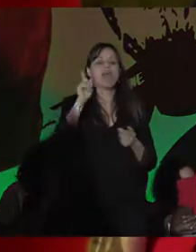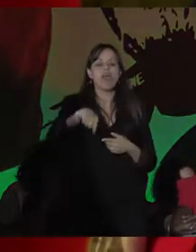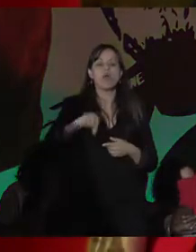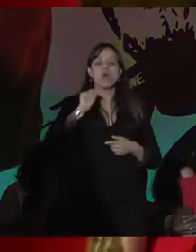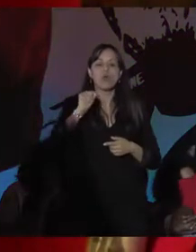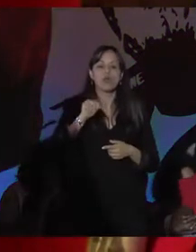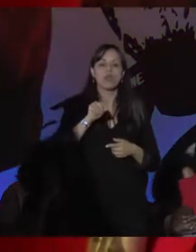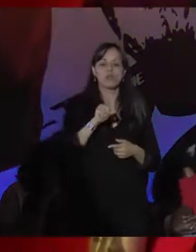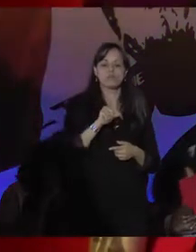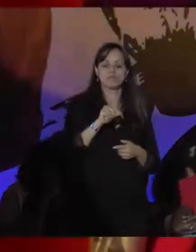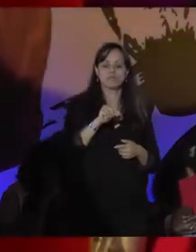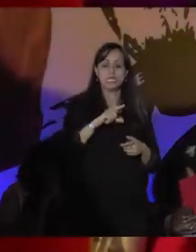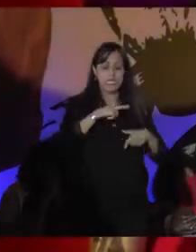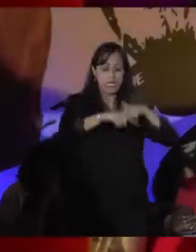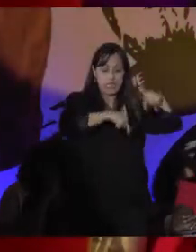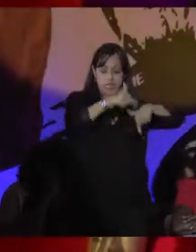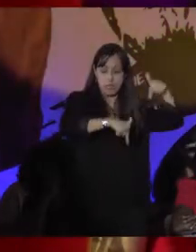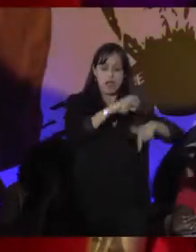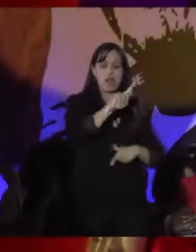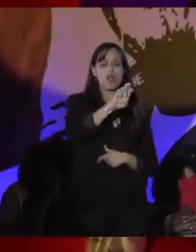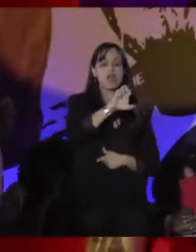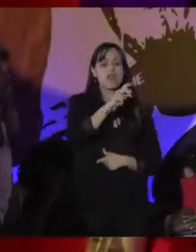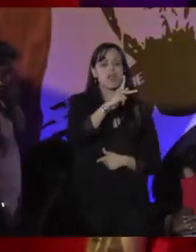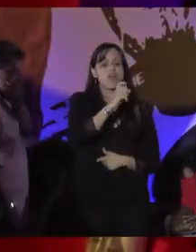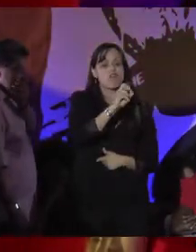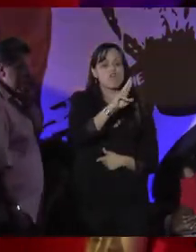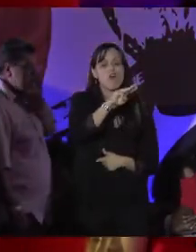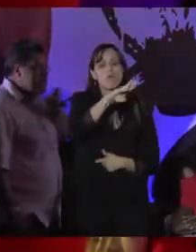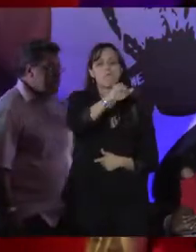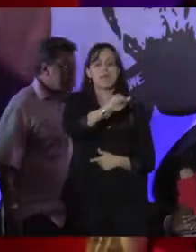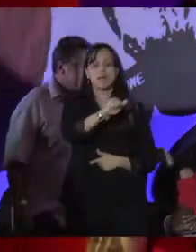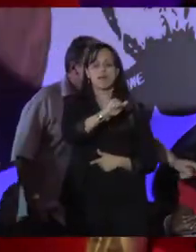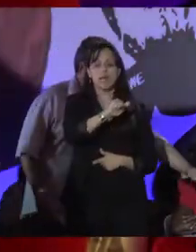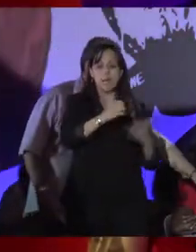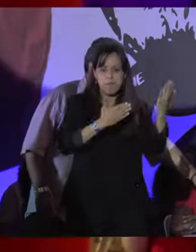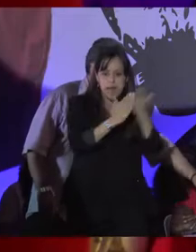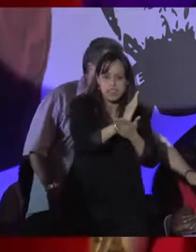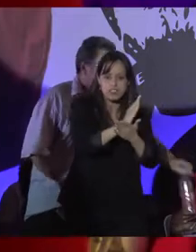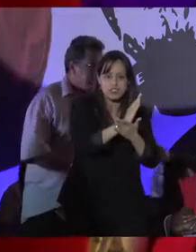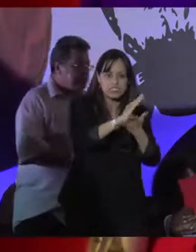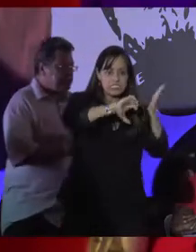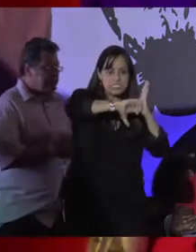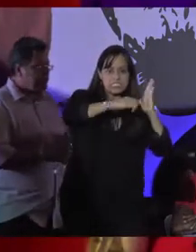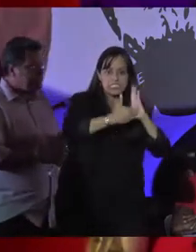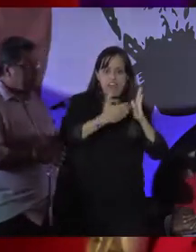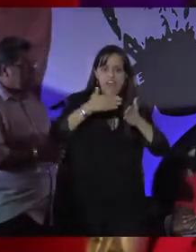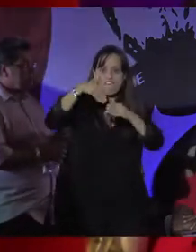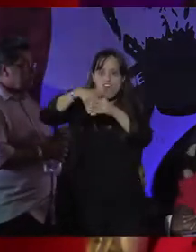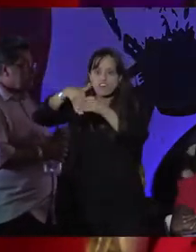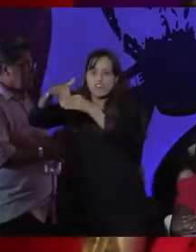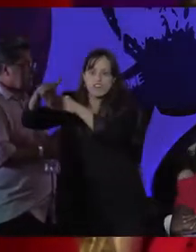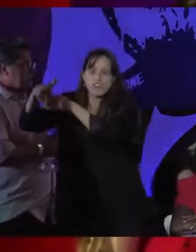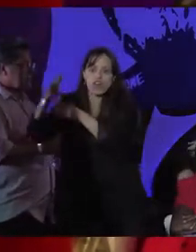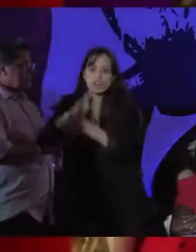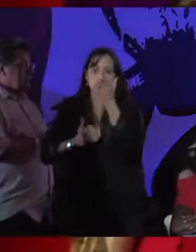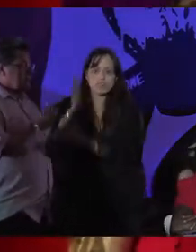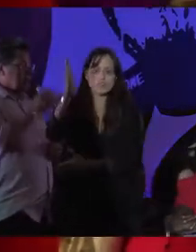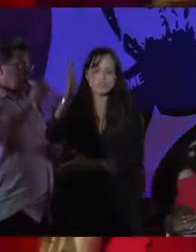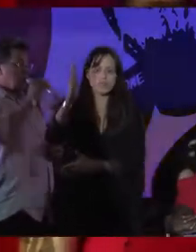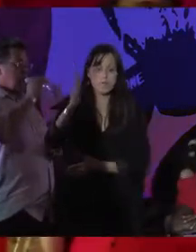não passaria. Passou. Muitos diziam que não havia tempo hábil, Lula, para